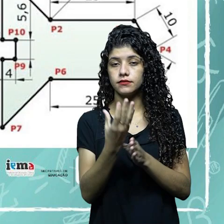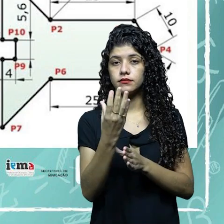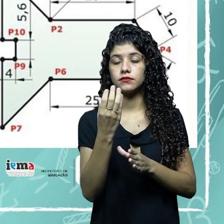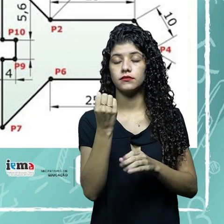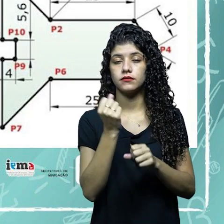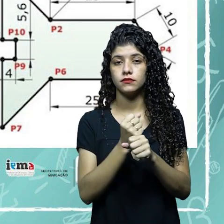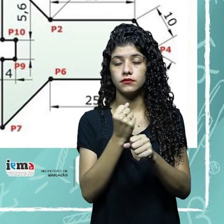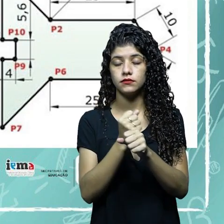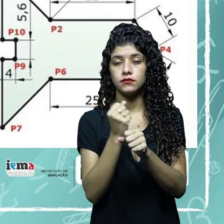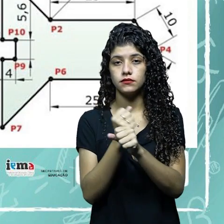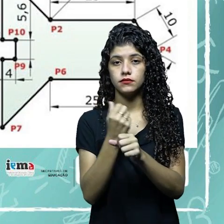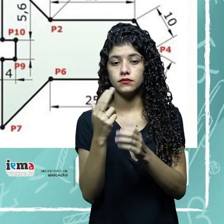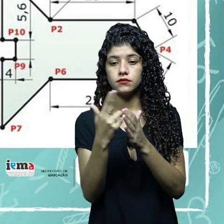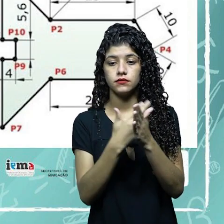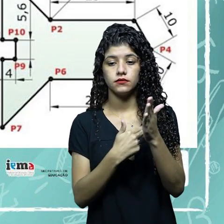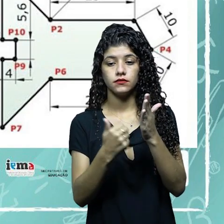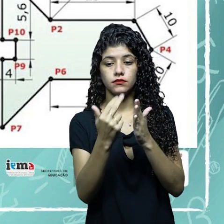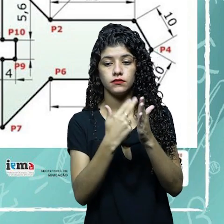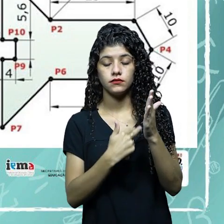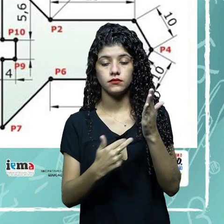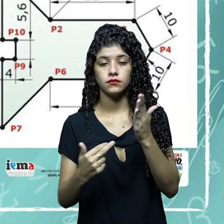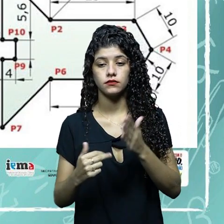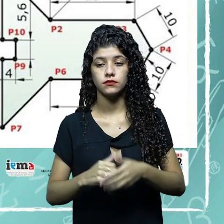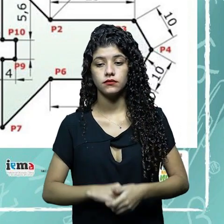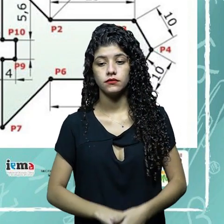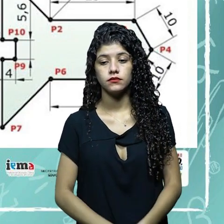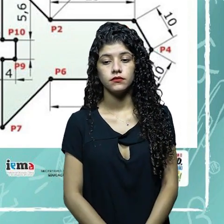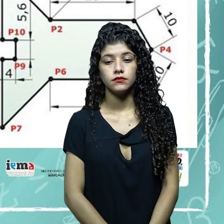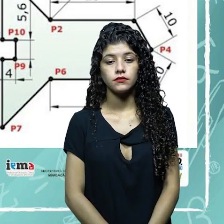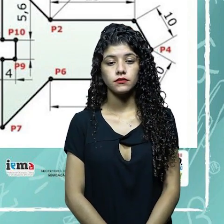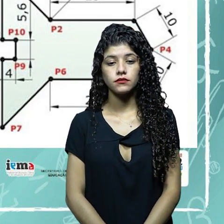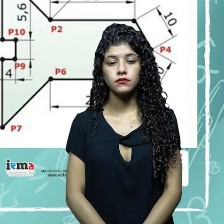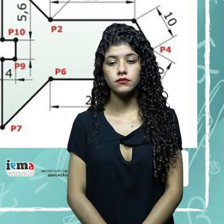outro ponto, no ponto P4, né?